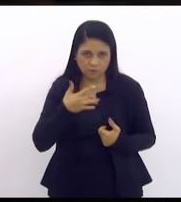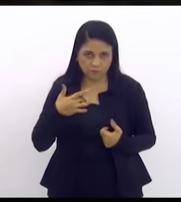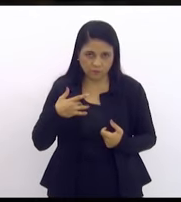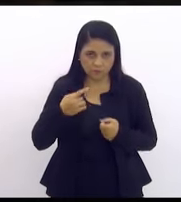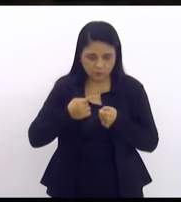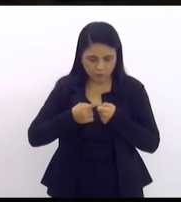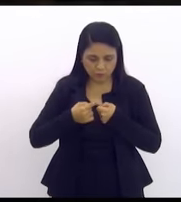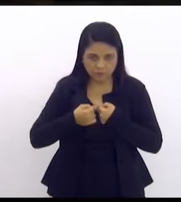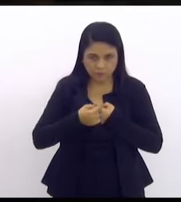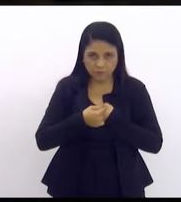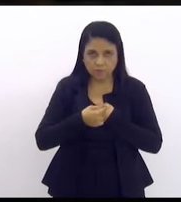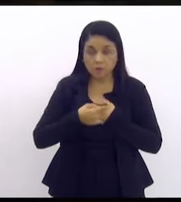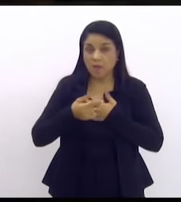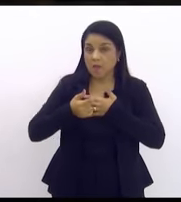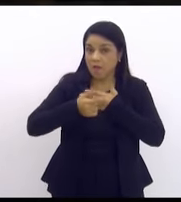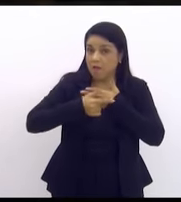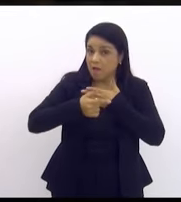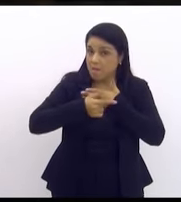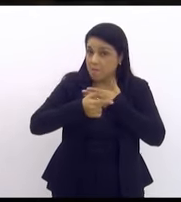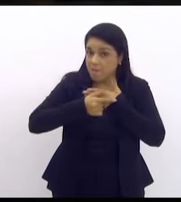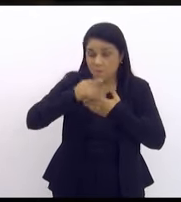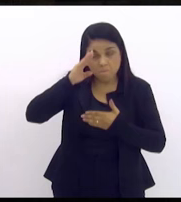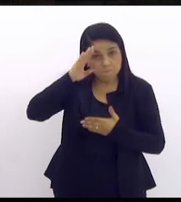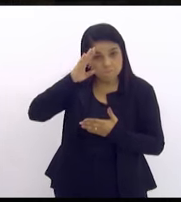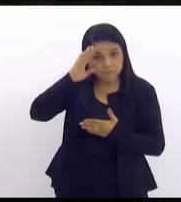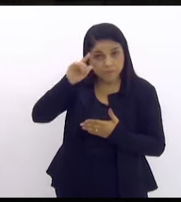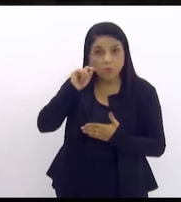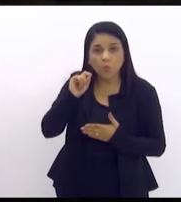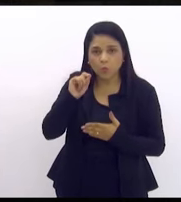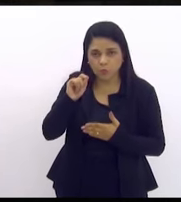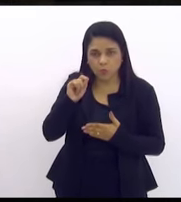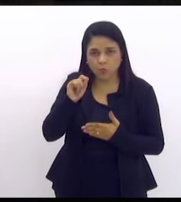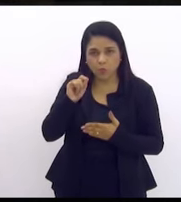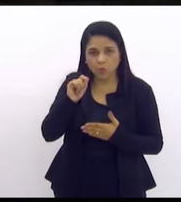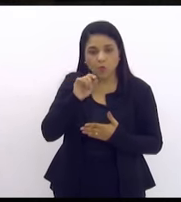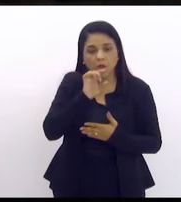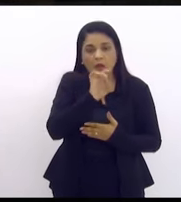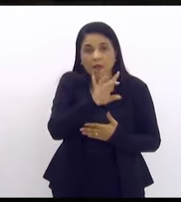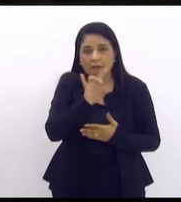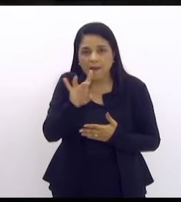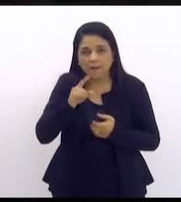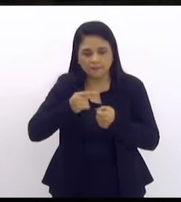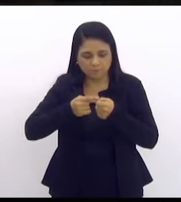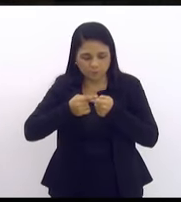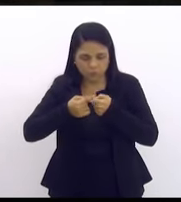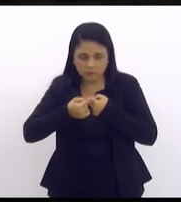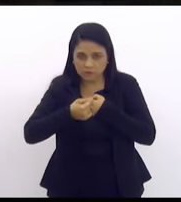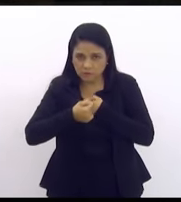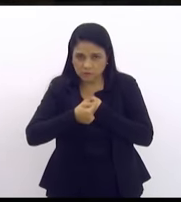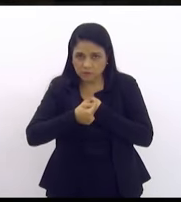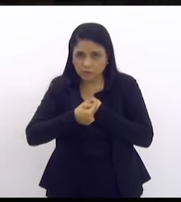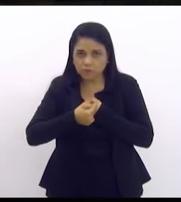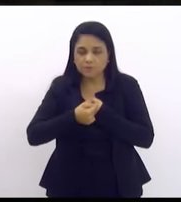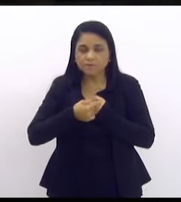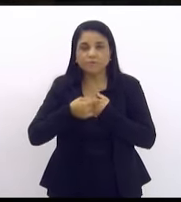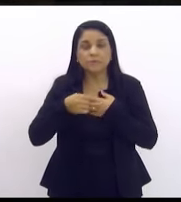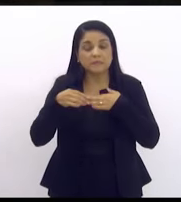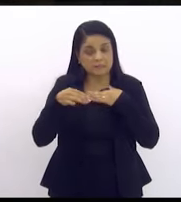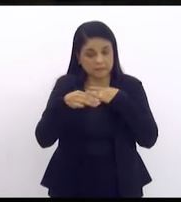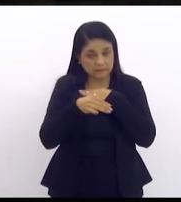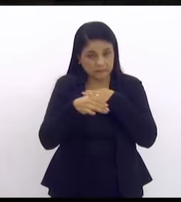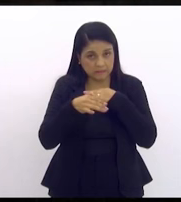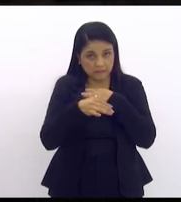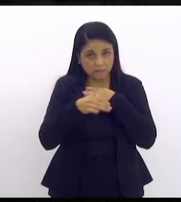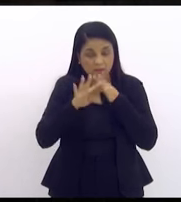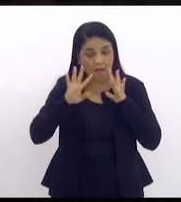fundamental e único do nosso município, ou principal de cada município, de cada cidade, é investir na